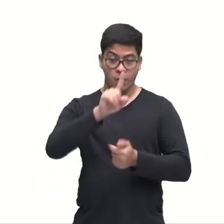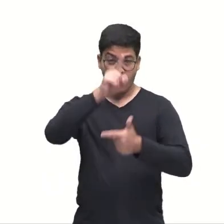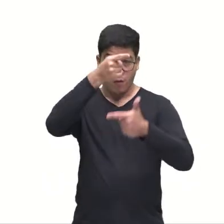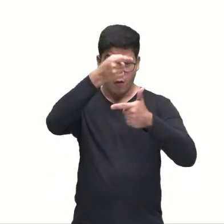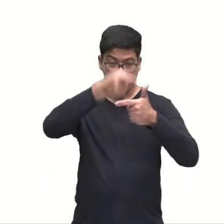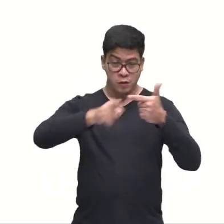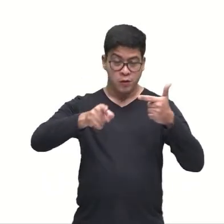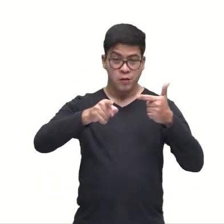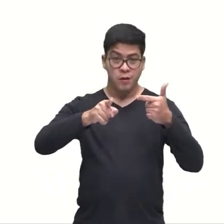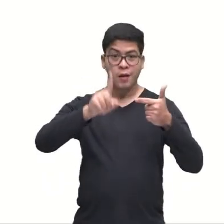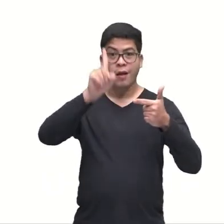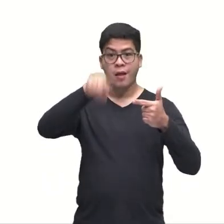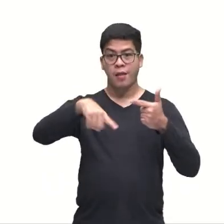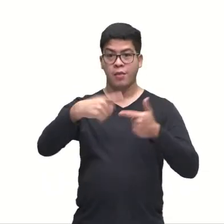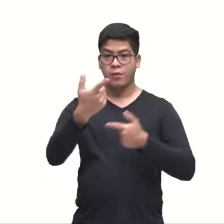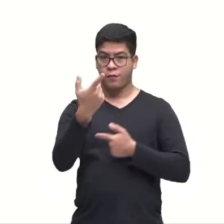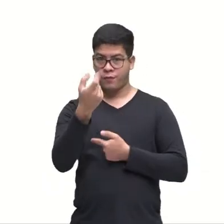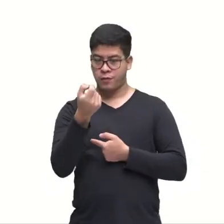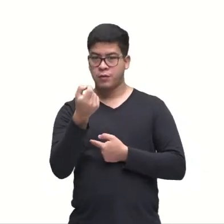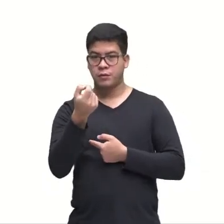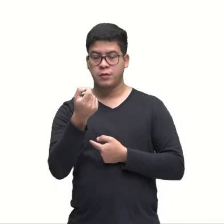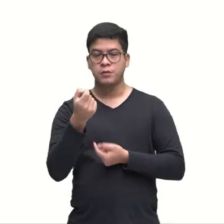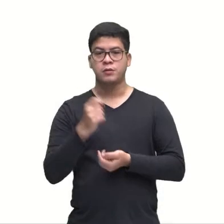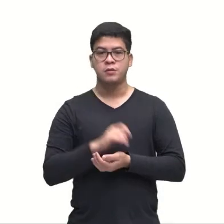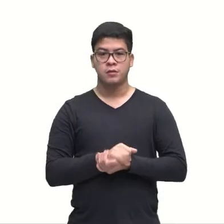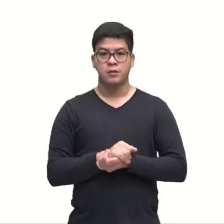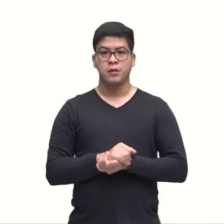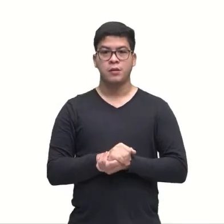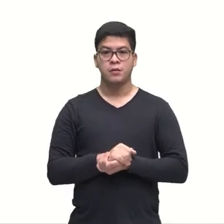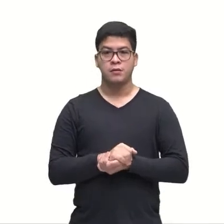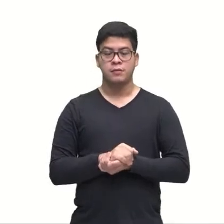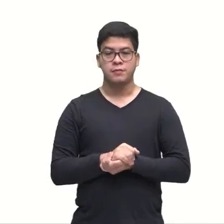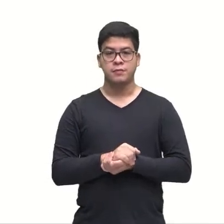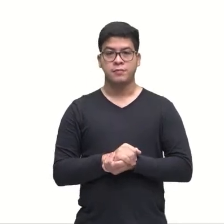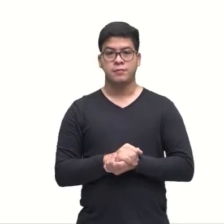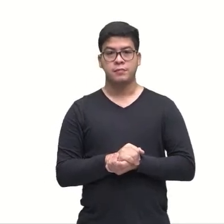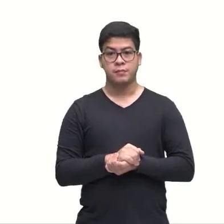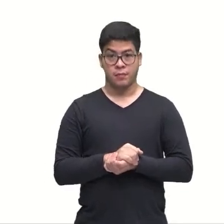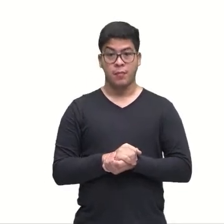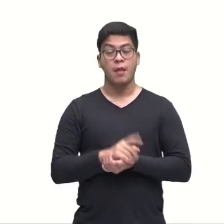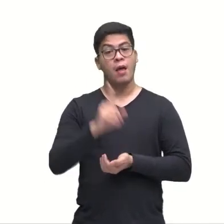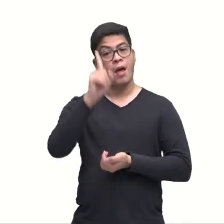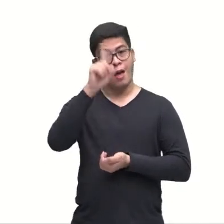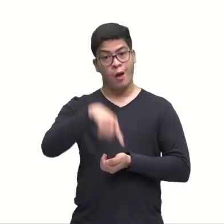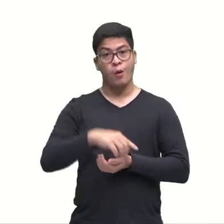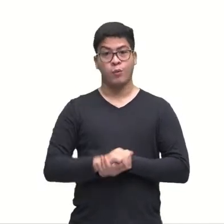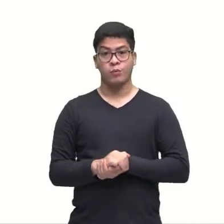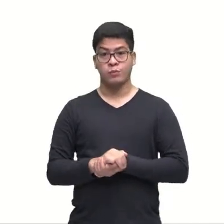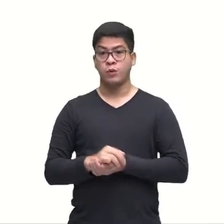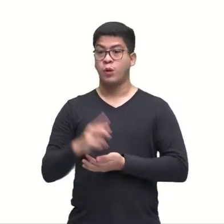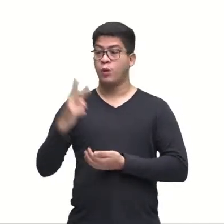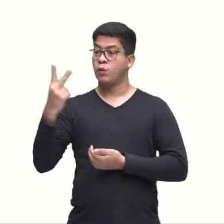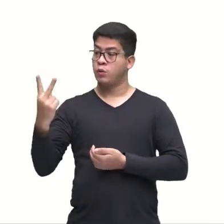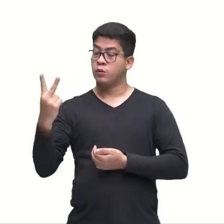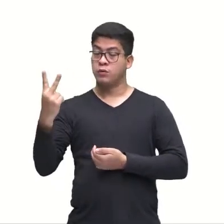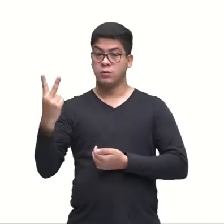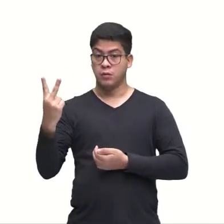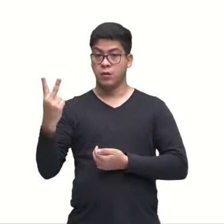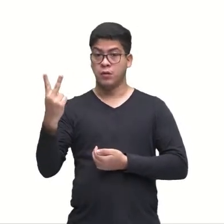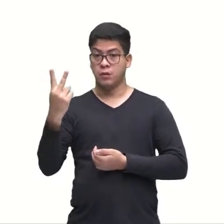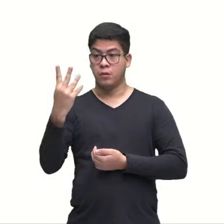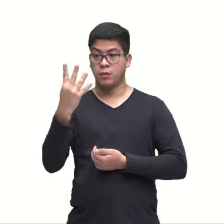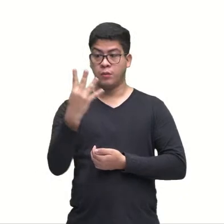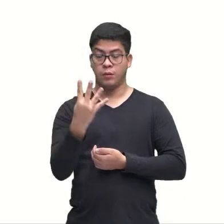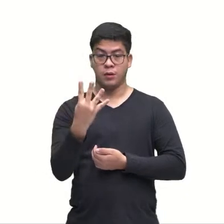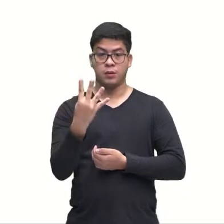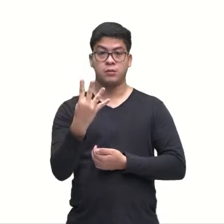20, nesse caso aqui, ó, que nós encontramos, tá, é o 2, o